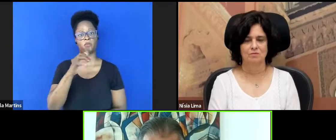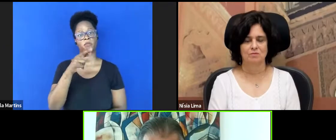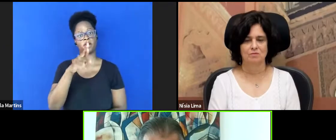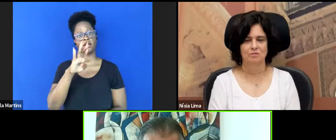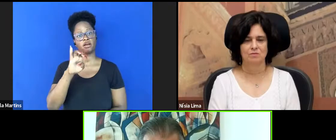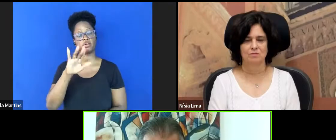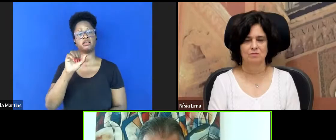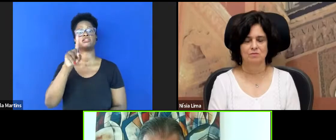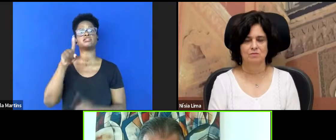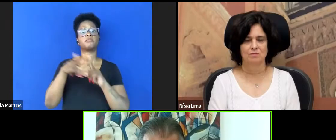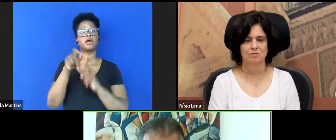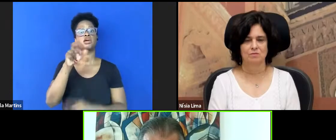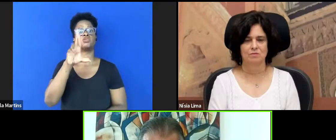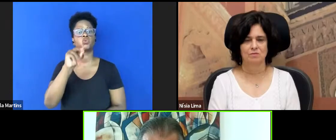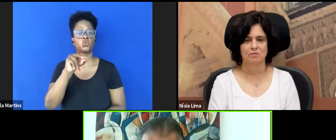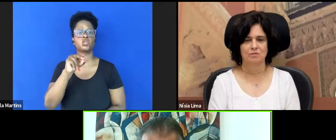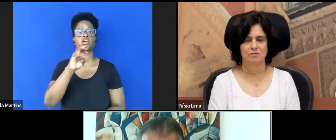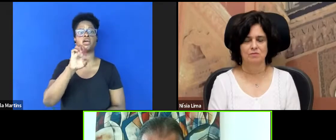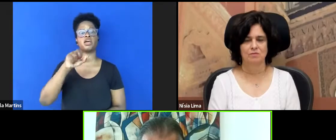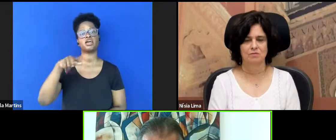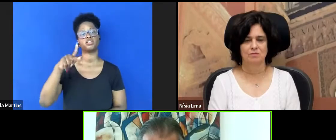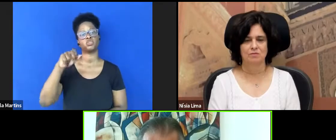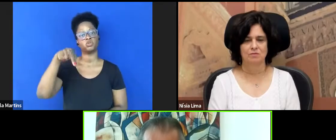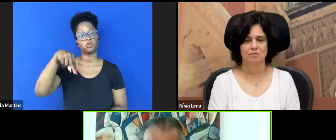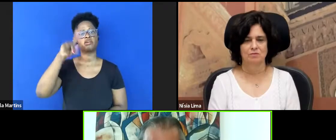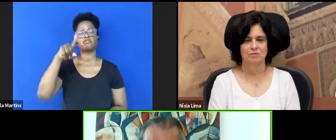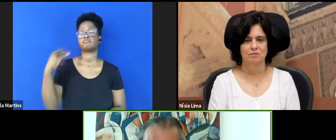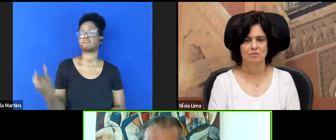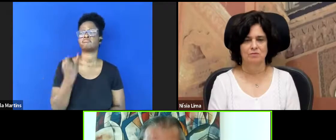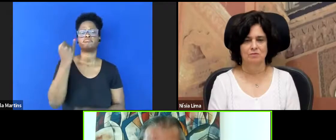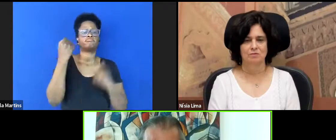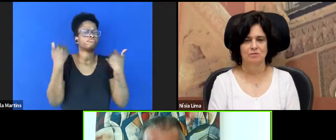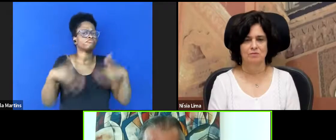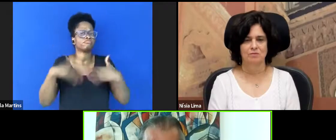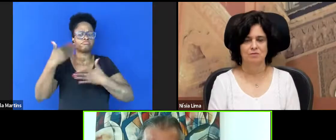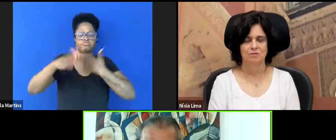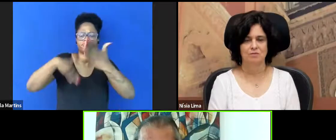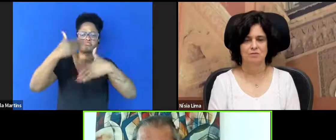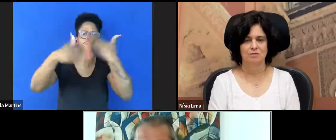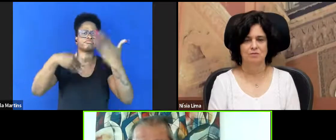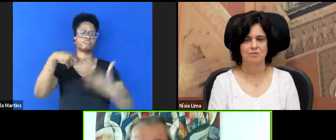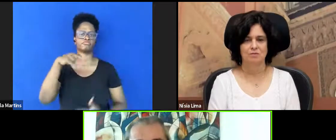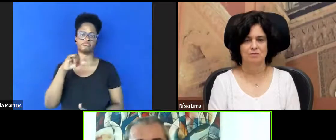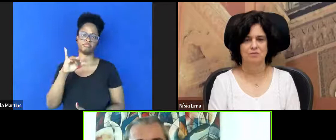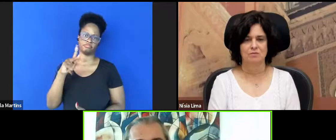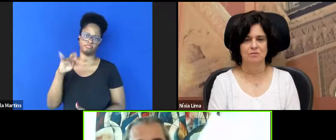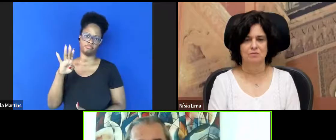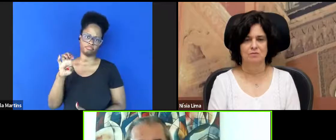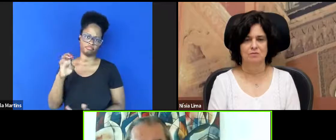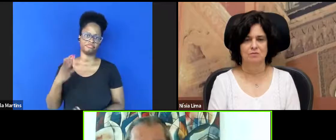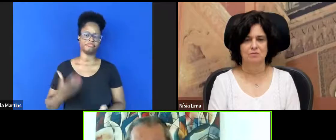Rio de Janeiro, como a ENSP, que foram fundamentais no desenvolvimento do UNESP.